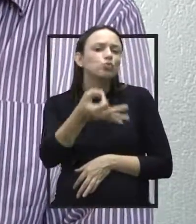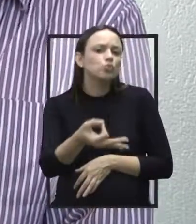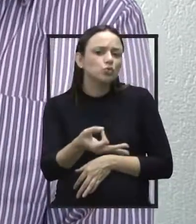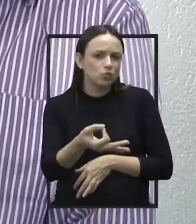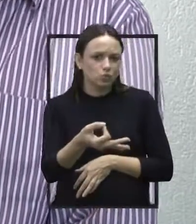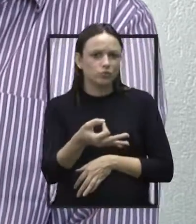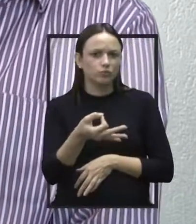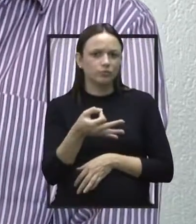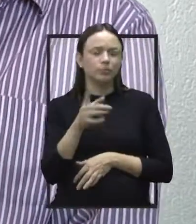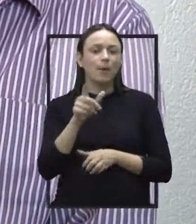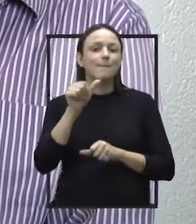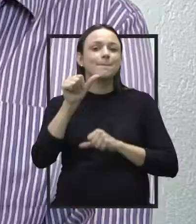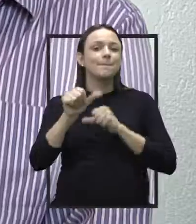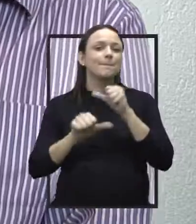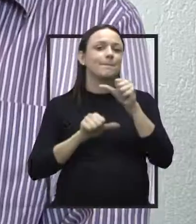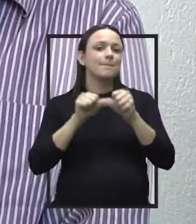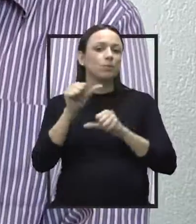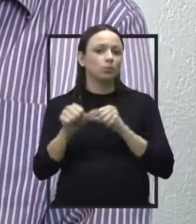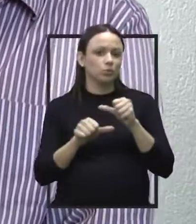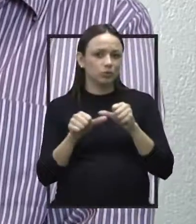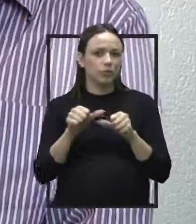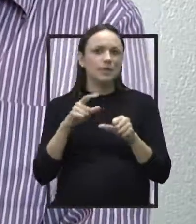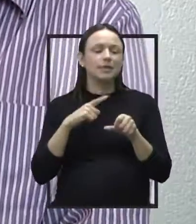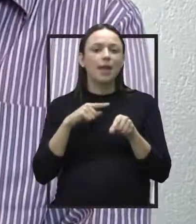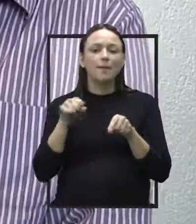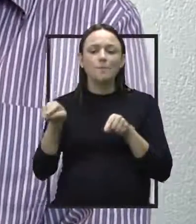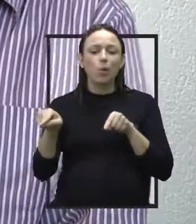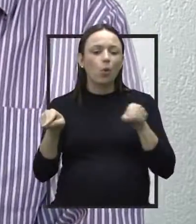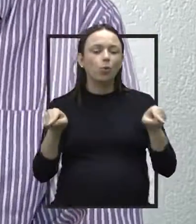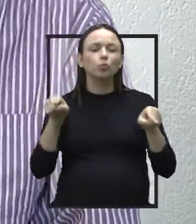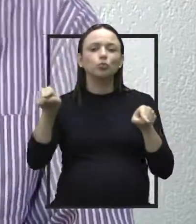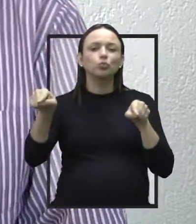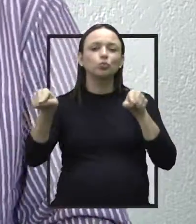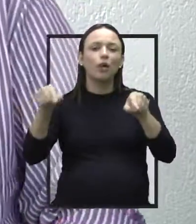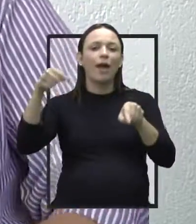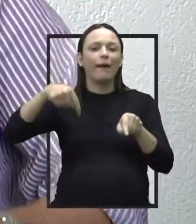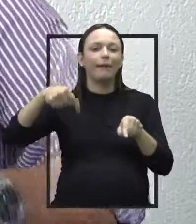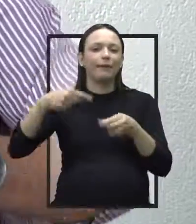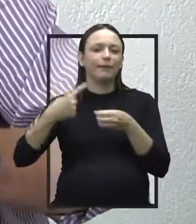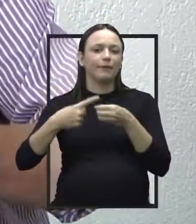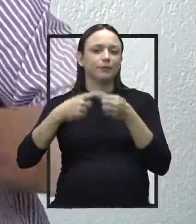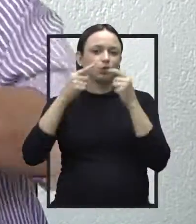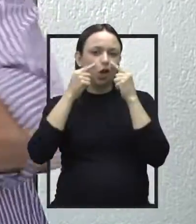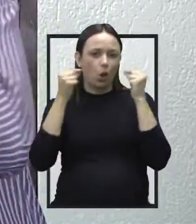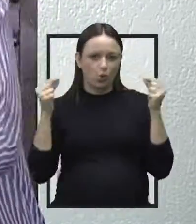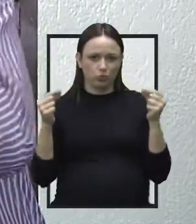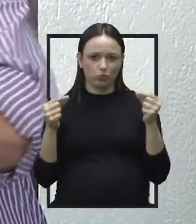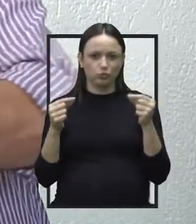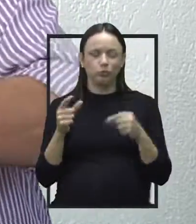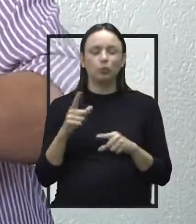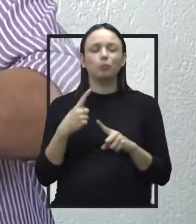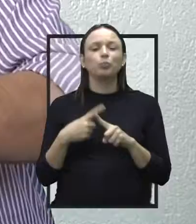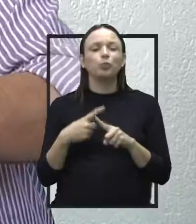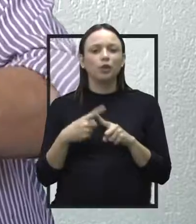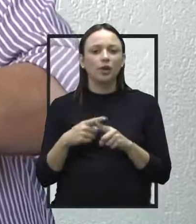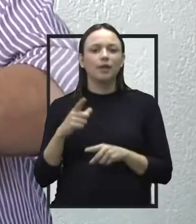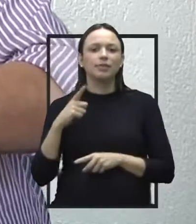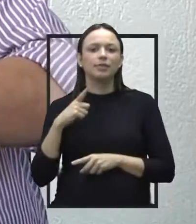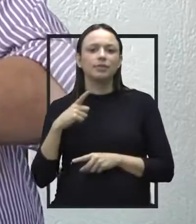algumas mudanças em alguns pontos em nossa cidade, onde está acontecendo um